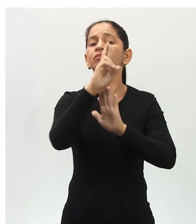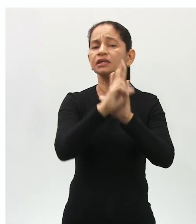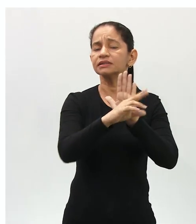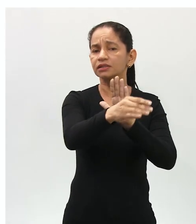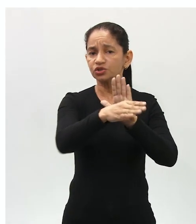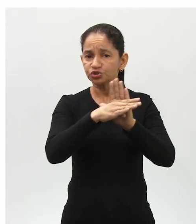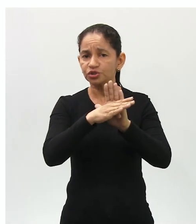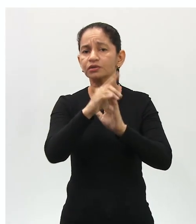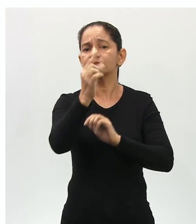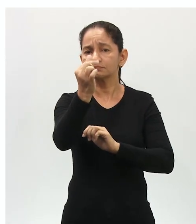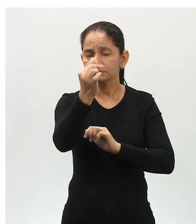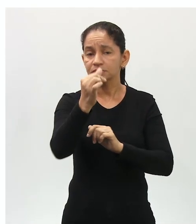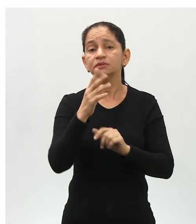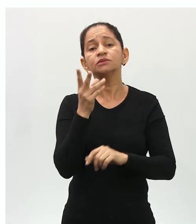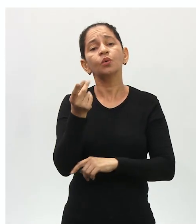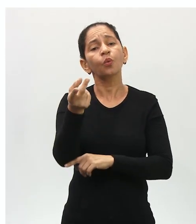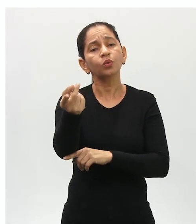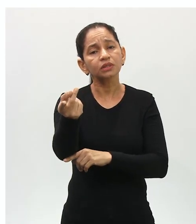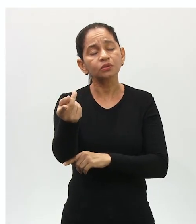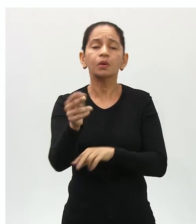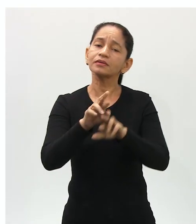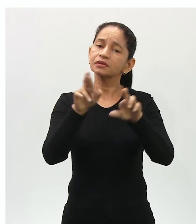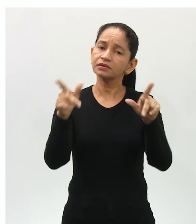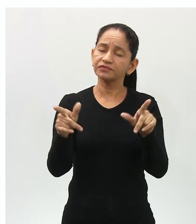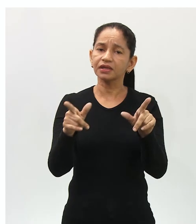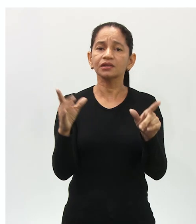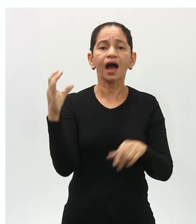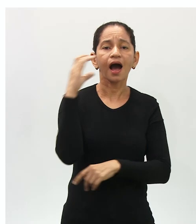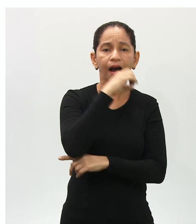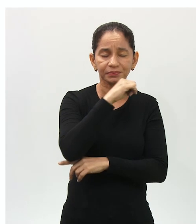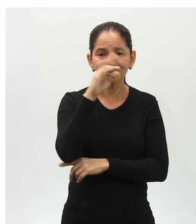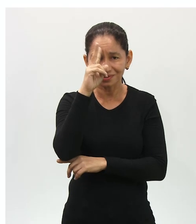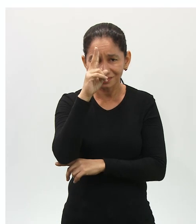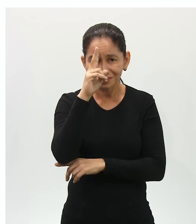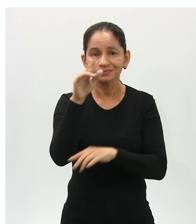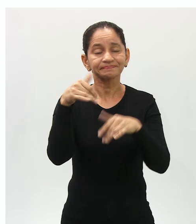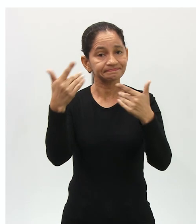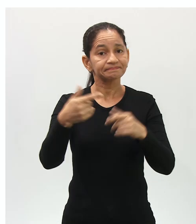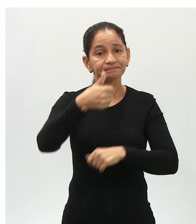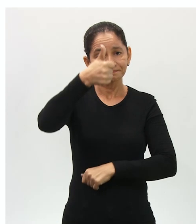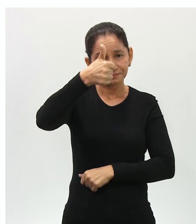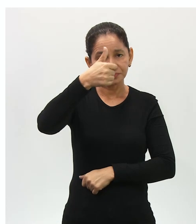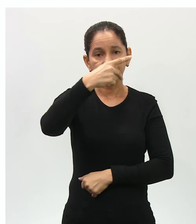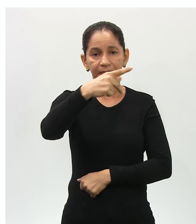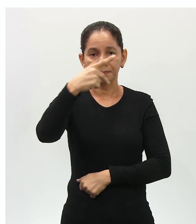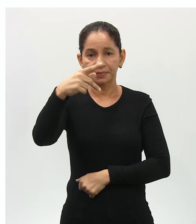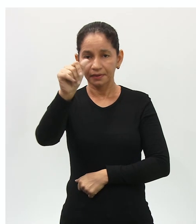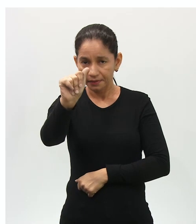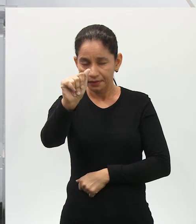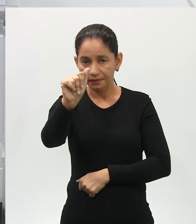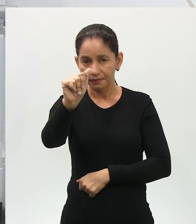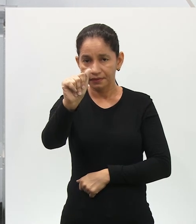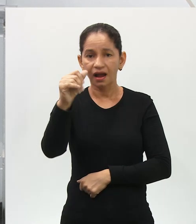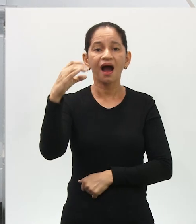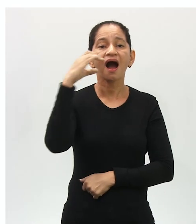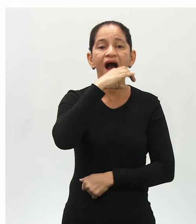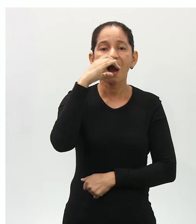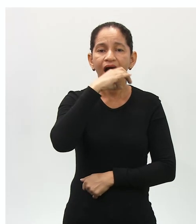duração continuada, tá? Então vamos lá, no PPA, gente, primeira coisa que eu quero trazer para você aqui,